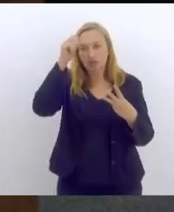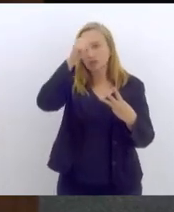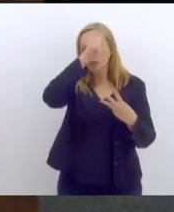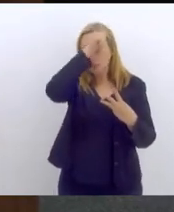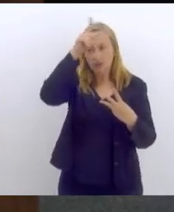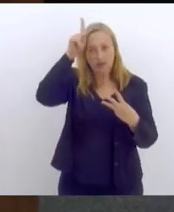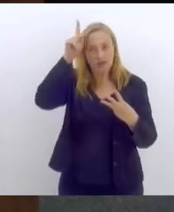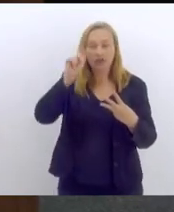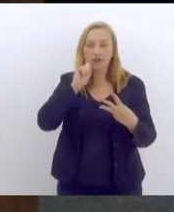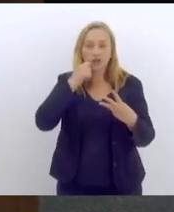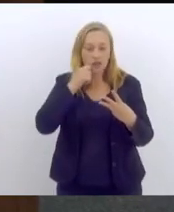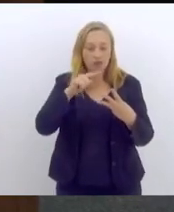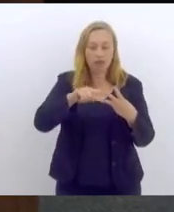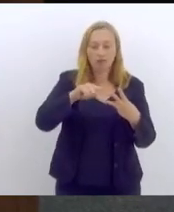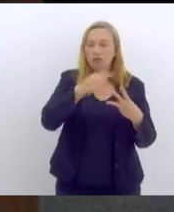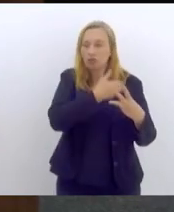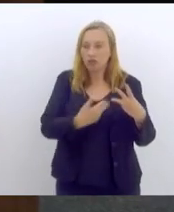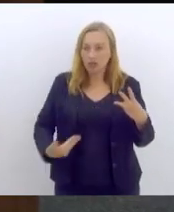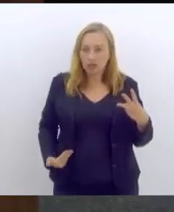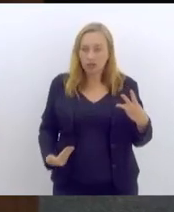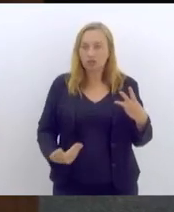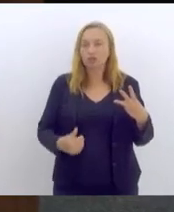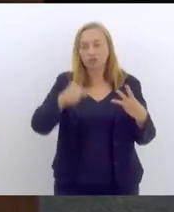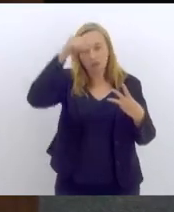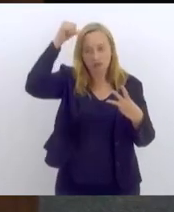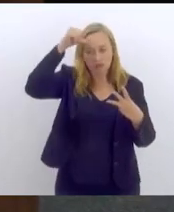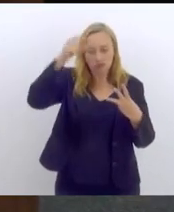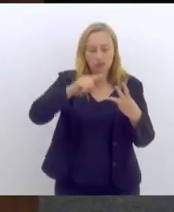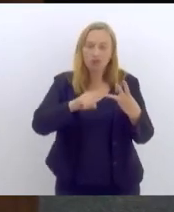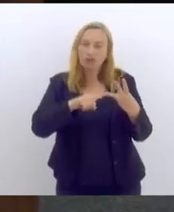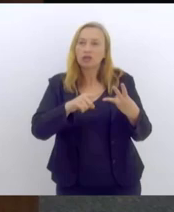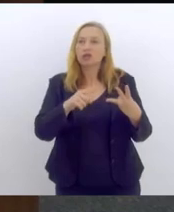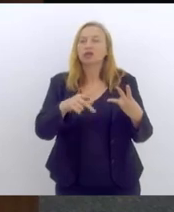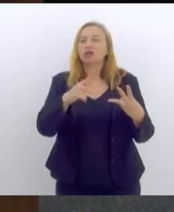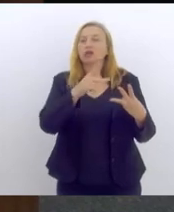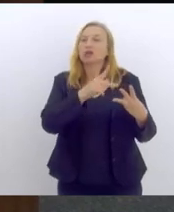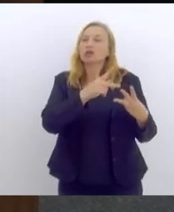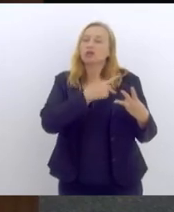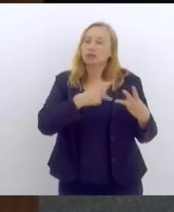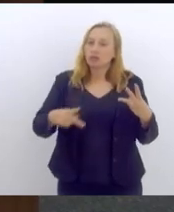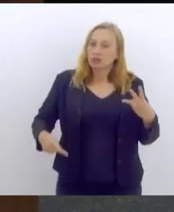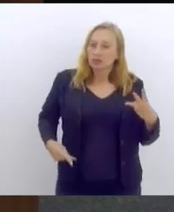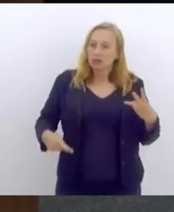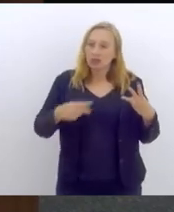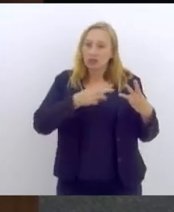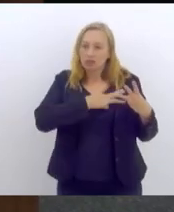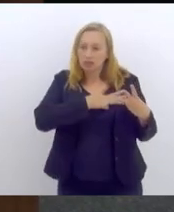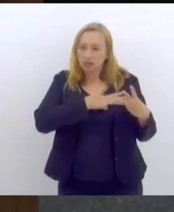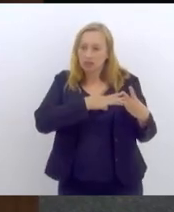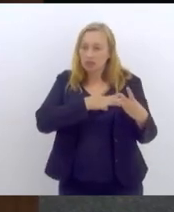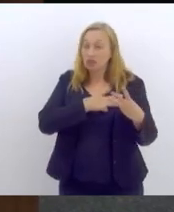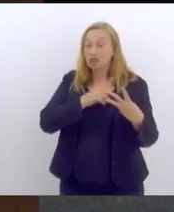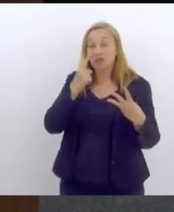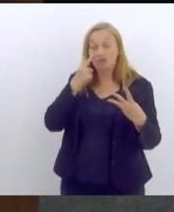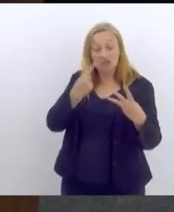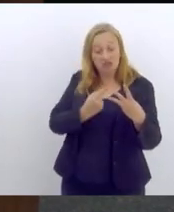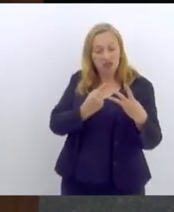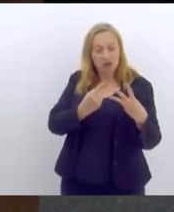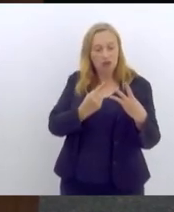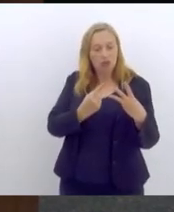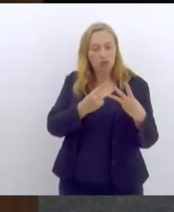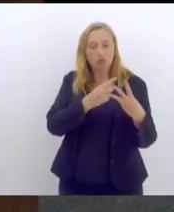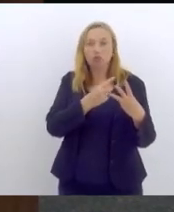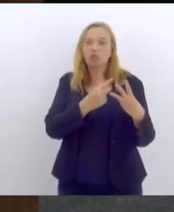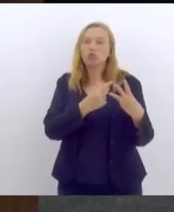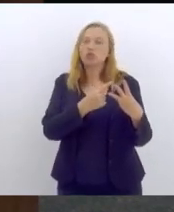entre o governador e o presidente. E essa imagem deles dialogando é uma imagem que vai ser